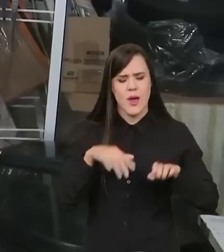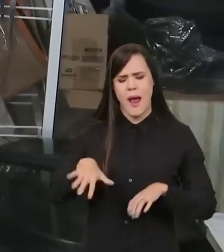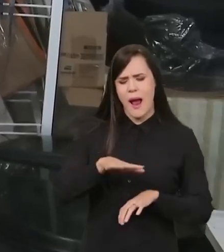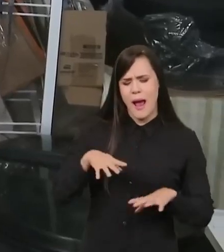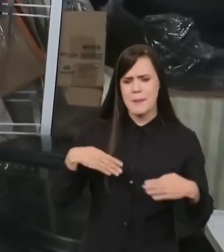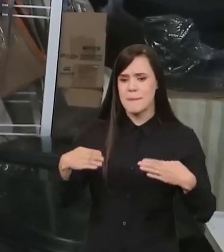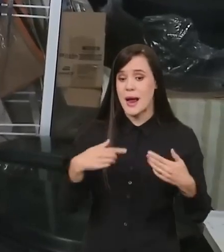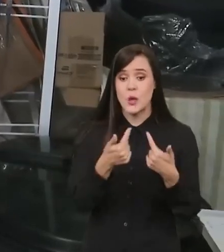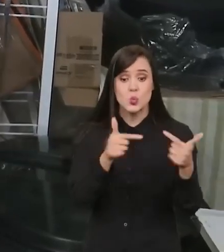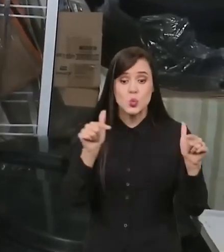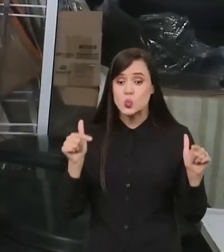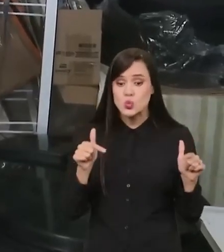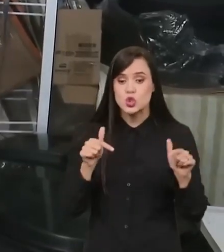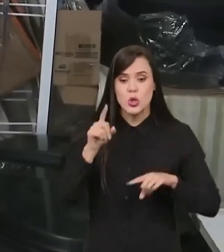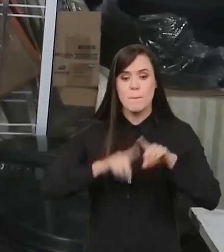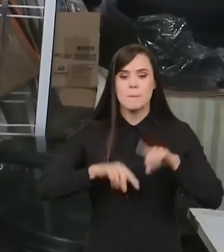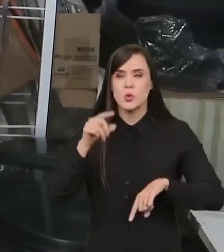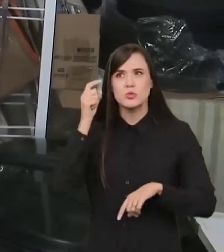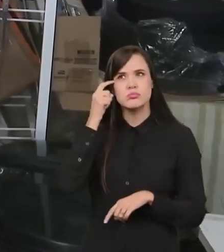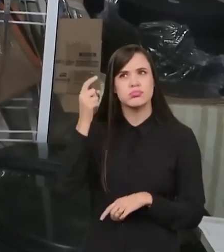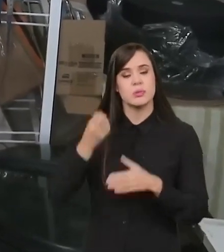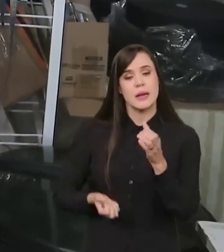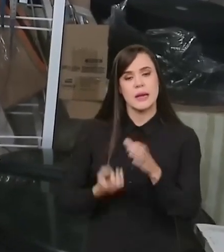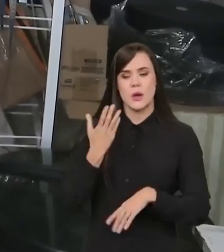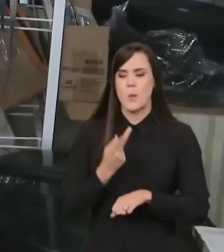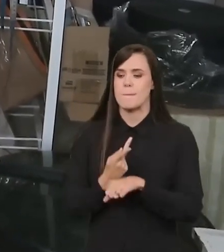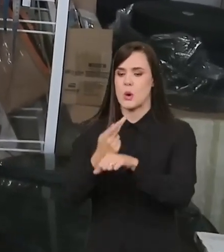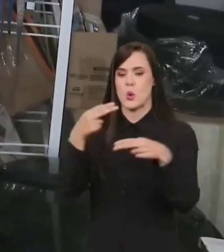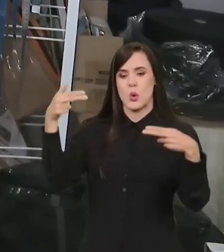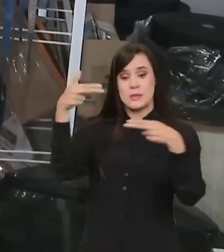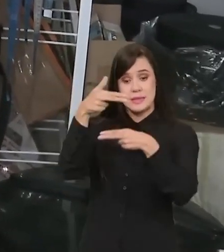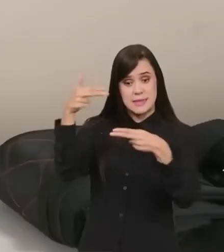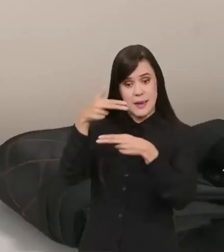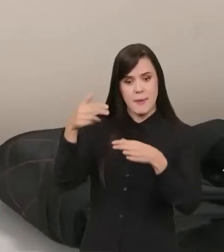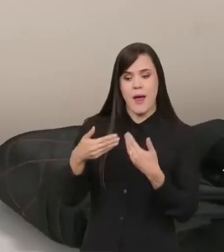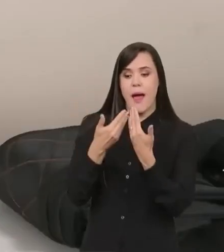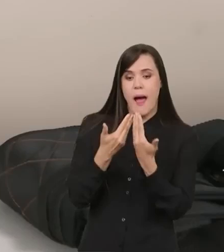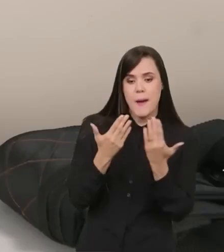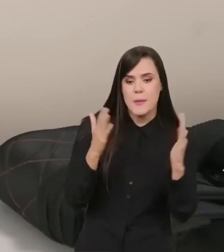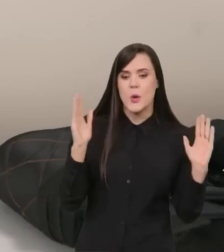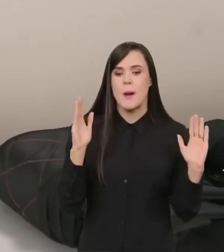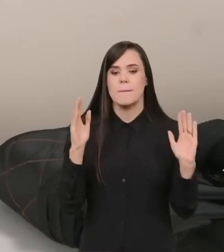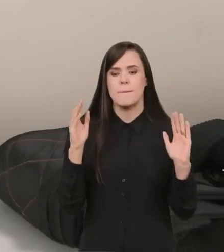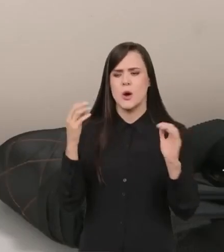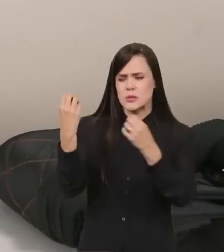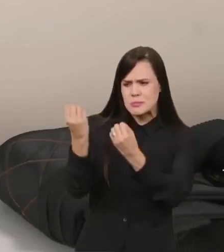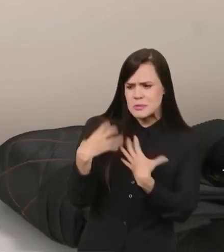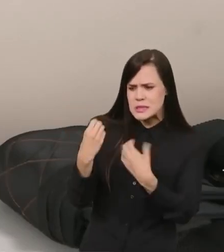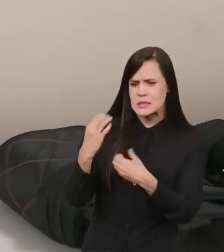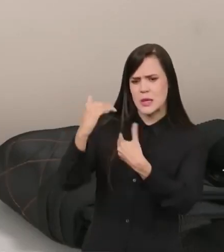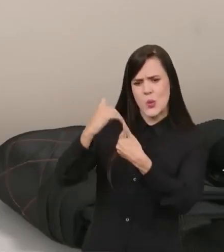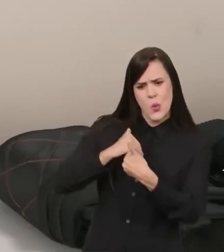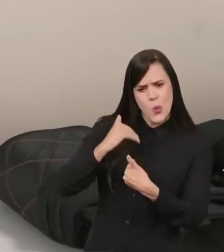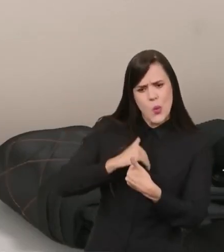aquele produto, ela decidiu criá-lo. Eu procurei o Sebrae, e o Sebrae me abriu as portas, foi passando consultoria, foi me